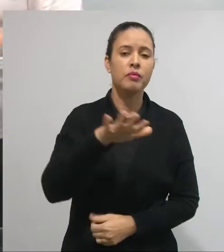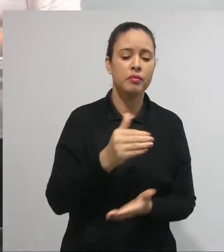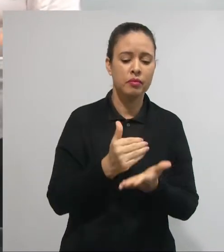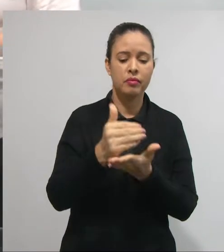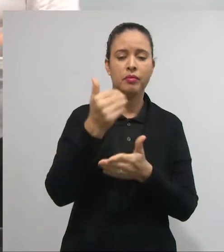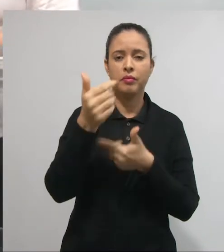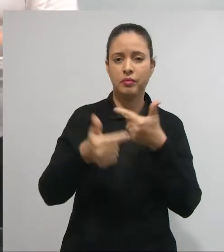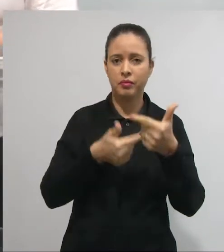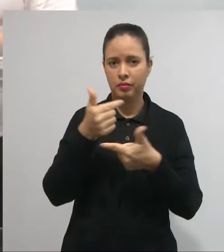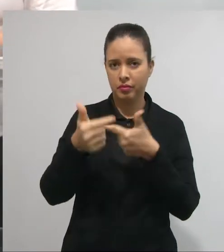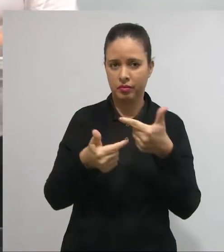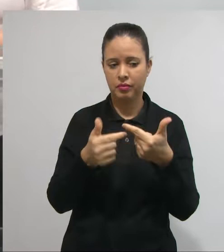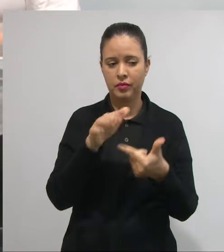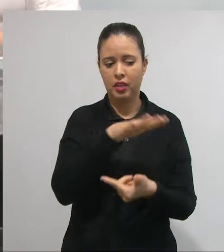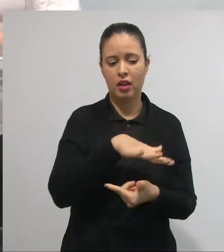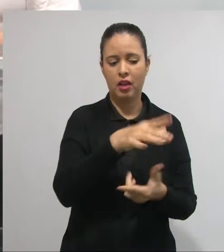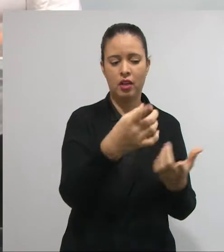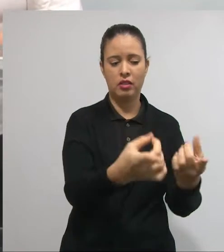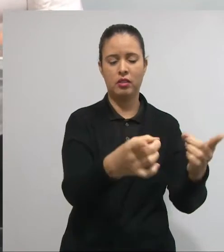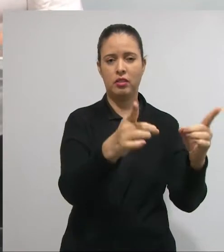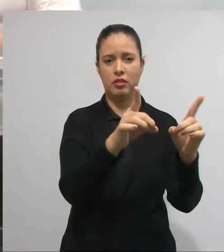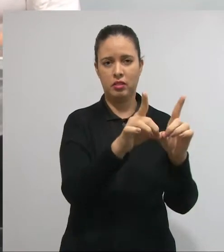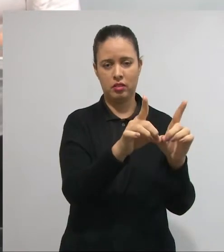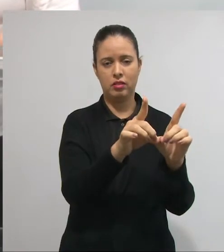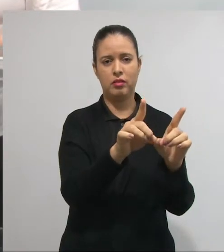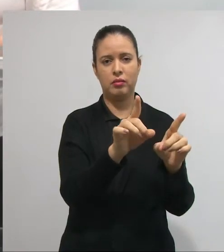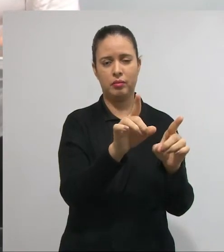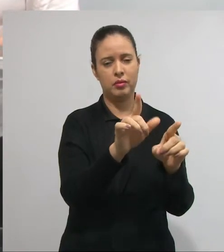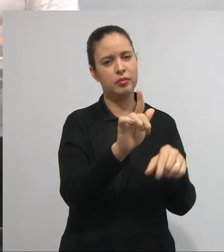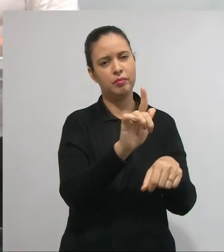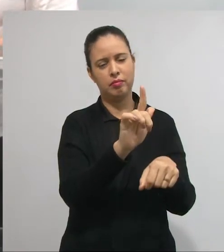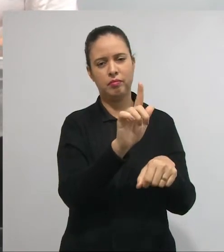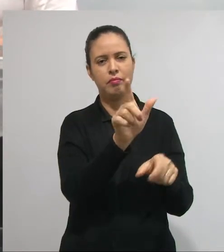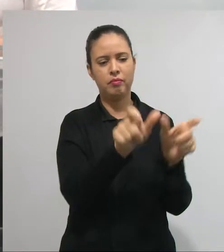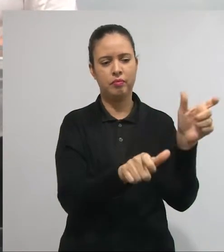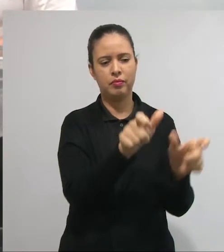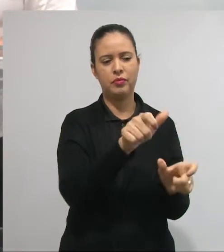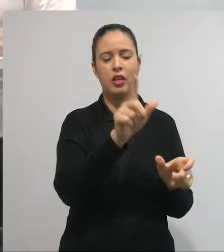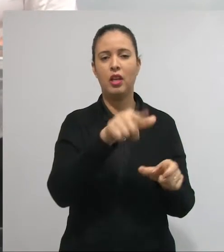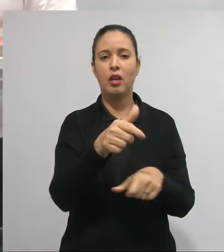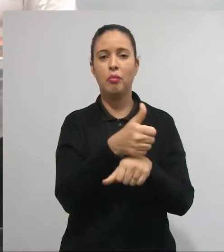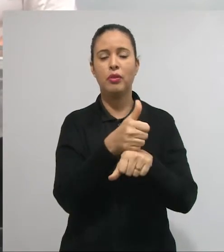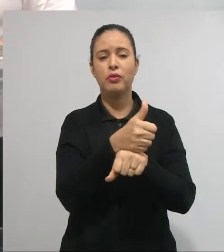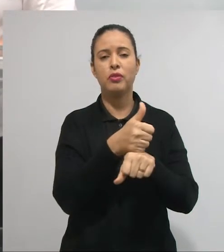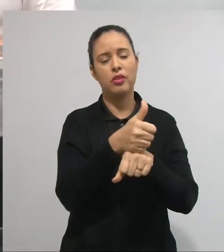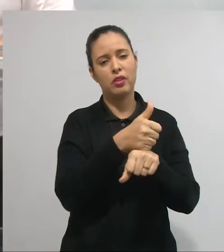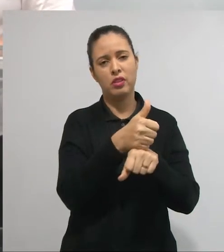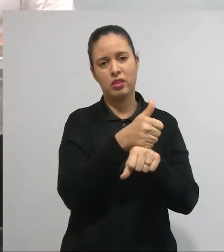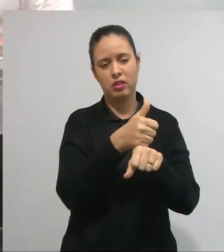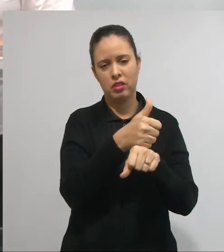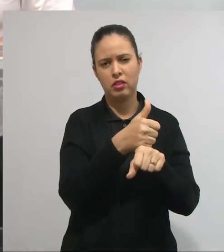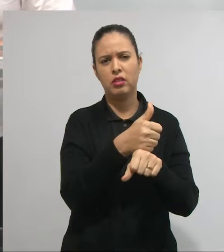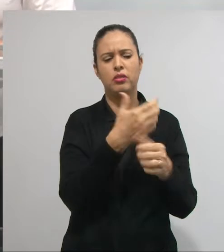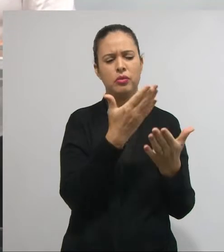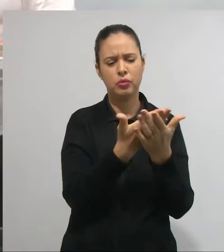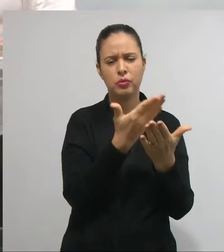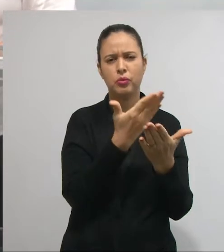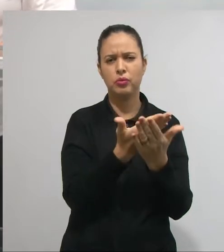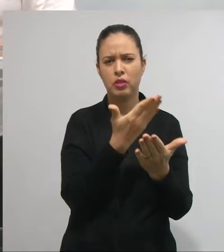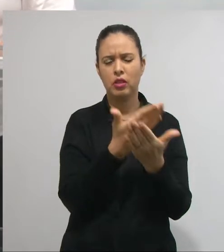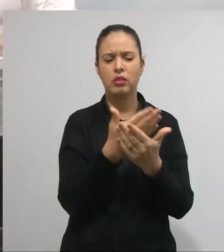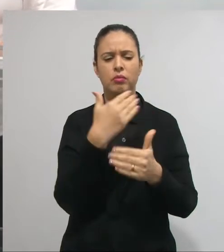trabalhar nesse setor, preferencialmente já eram profissionais que que realmente estudaram,